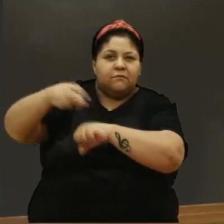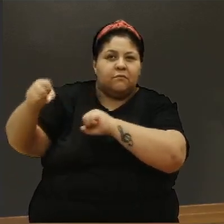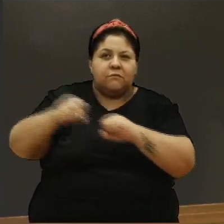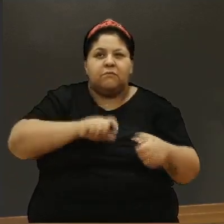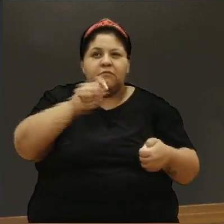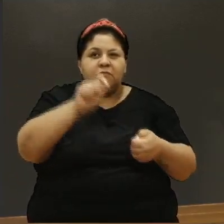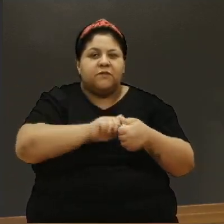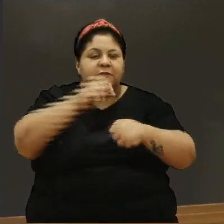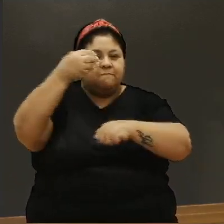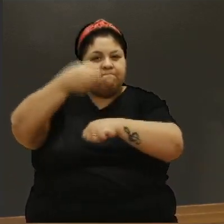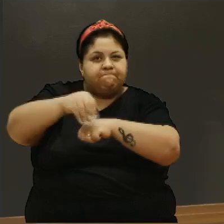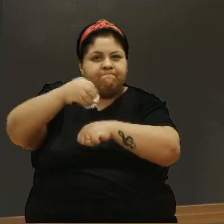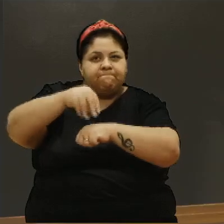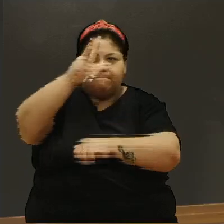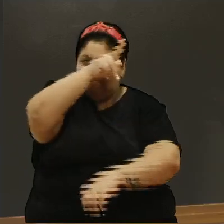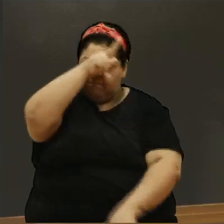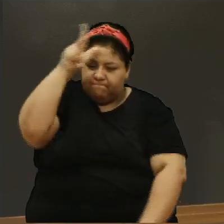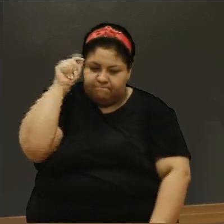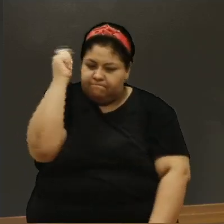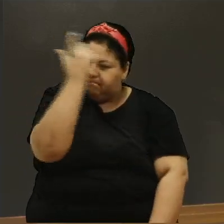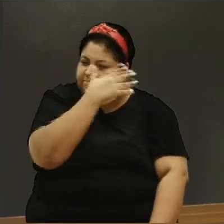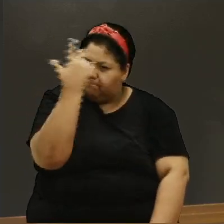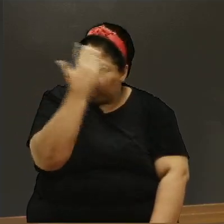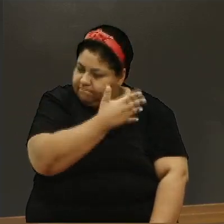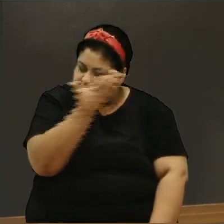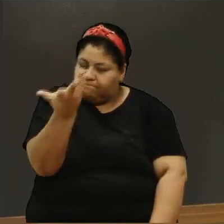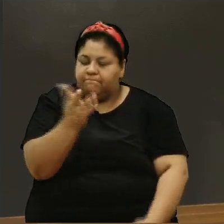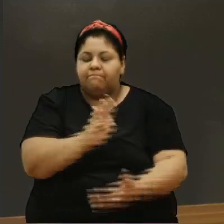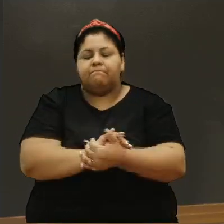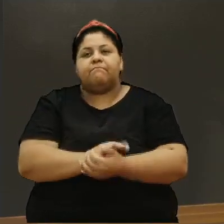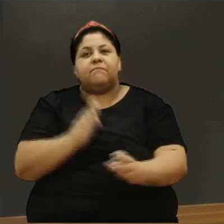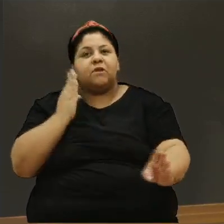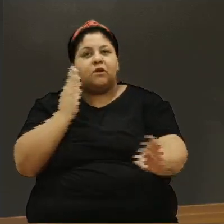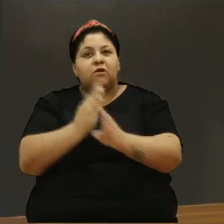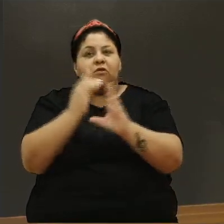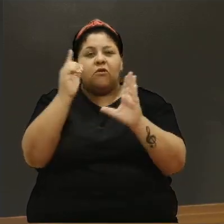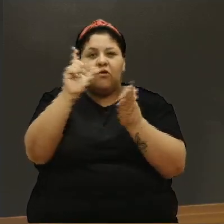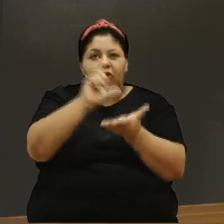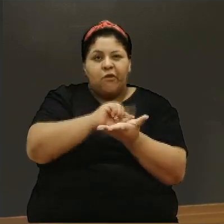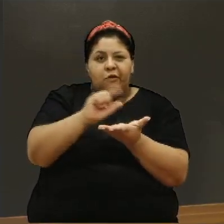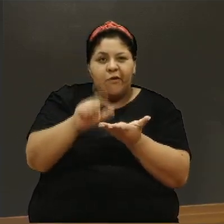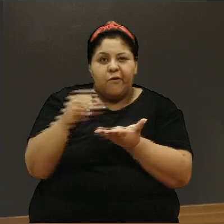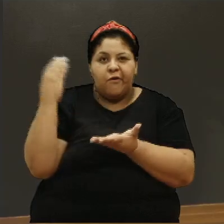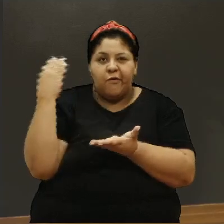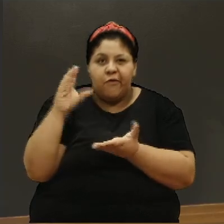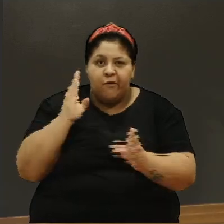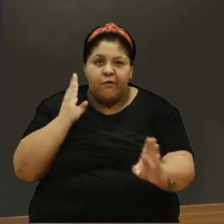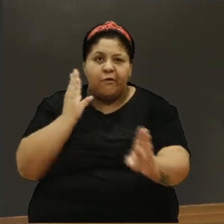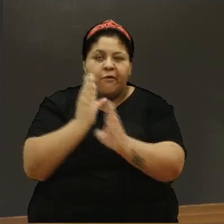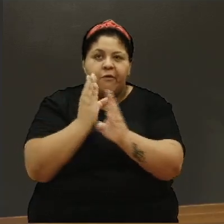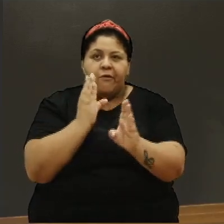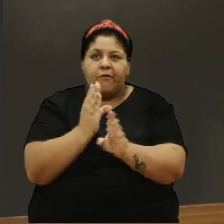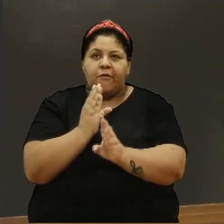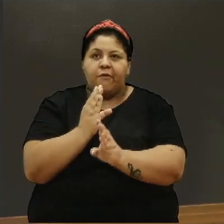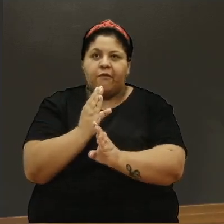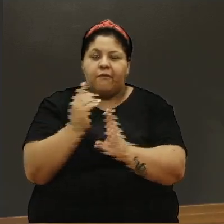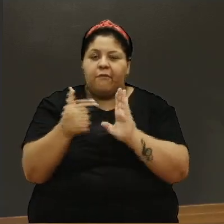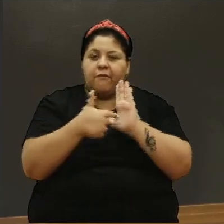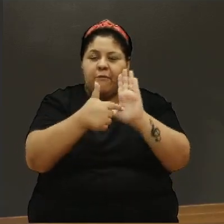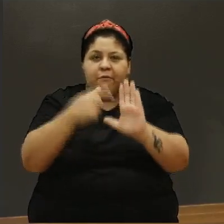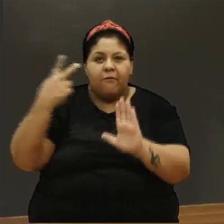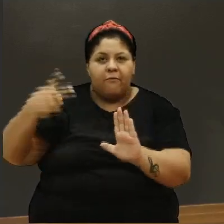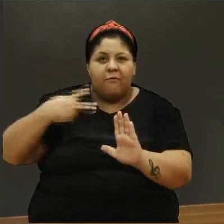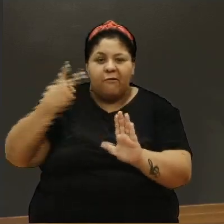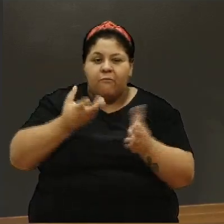fazer uma sugestão ao prefeito Adilode Domênico. Encontrei alguns artigos científicos e encontrei um caso muito similar que apresentei aos vereadores